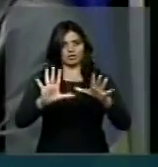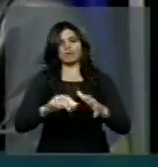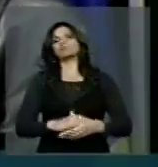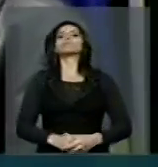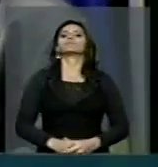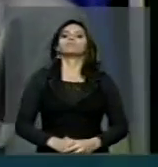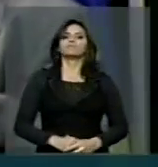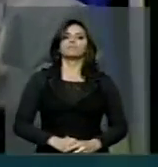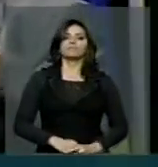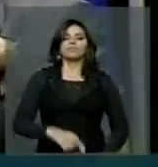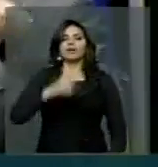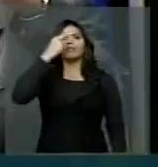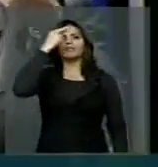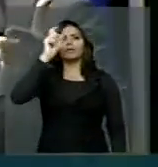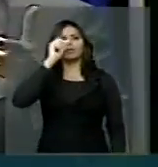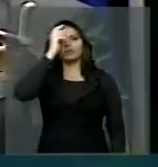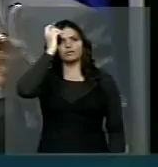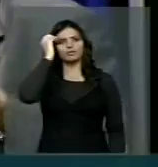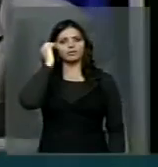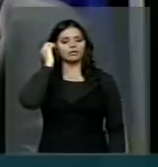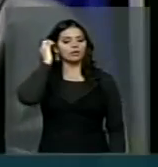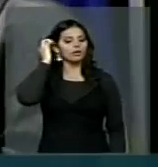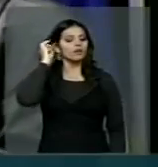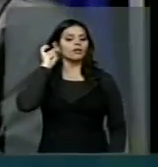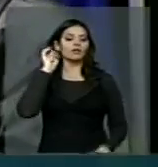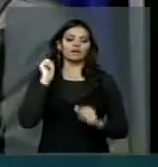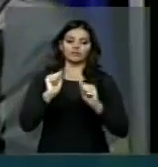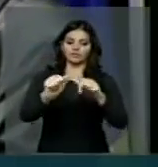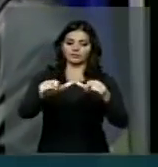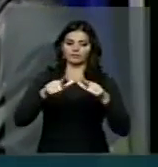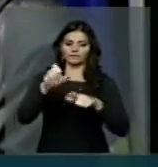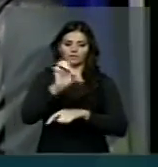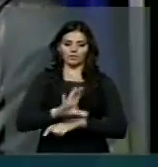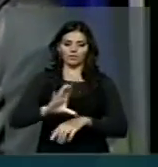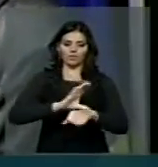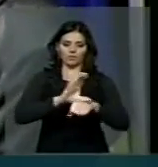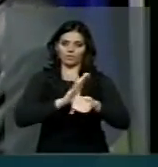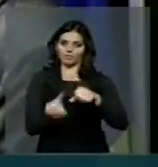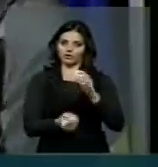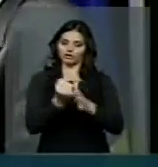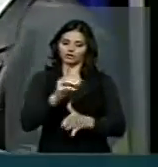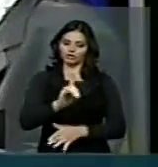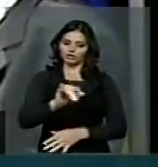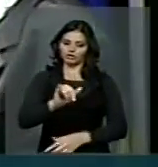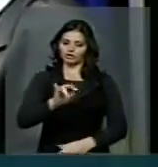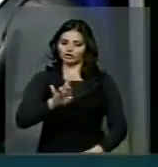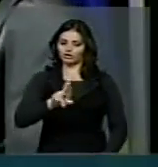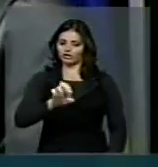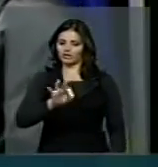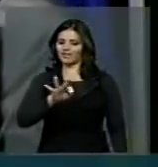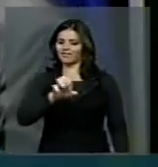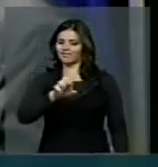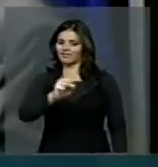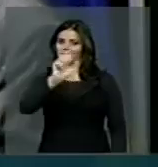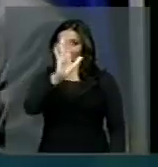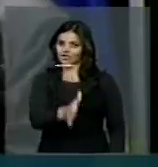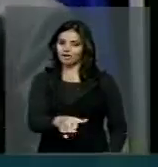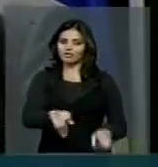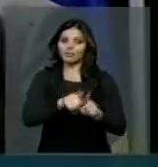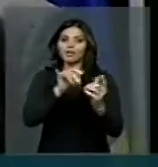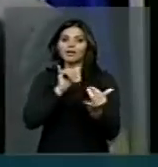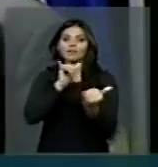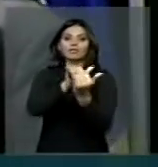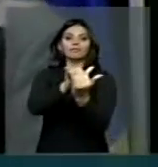a tese da Assembleia Nacional Constituinte, das diretas já e da anistia. Um